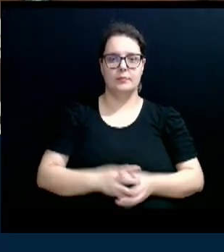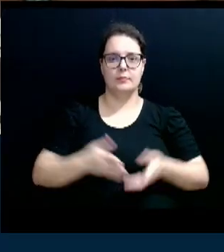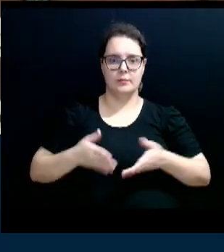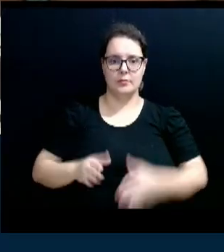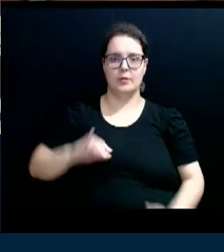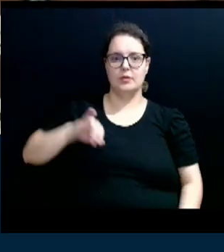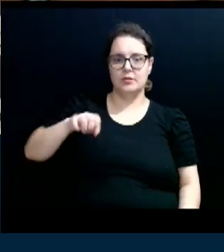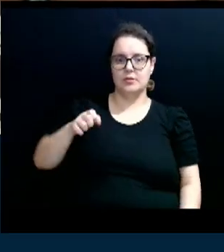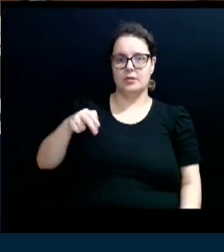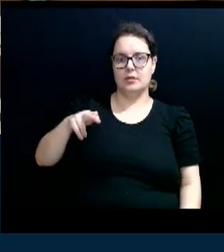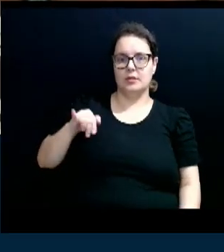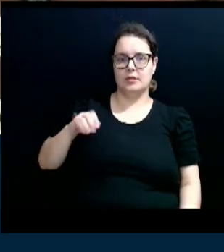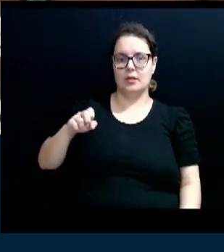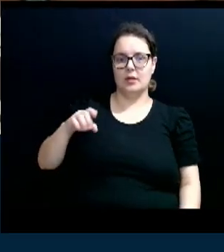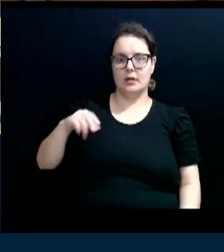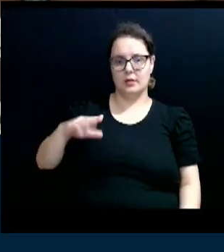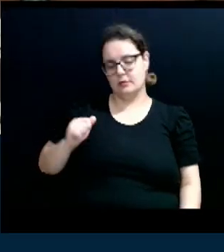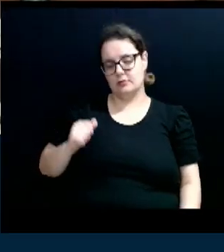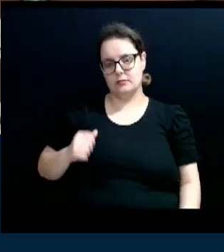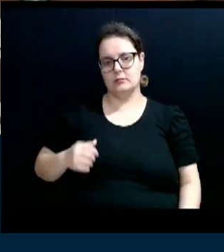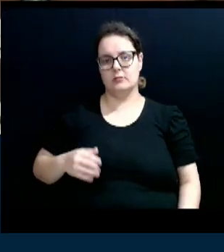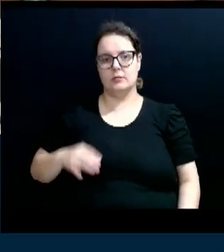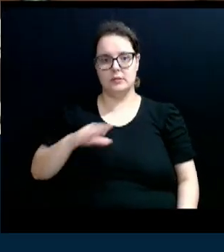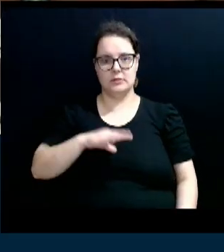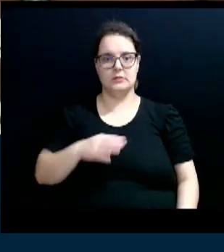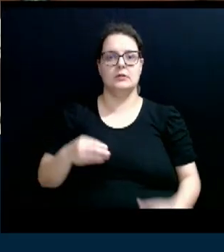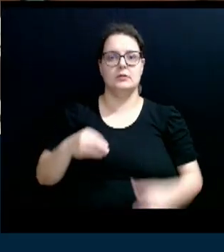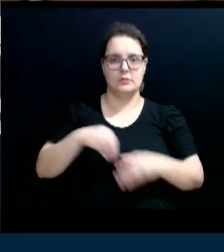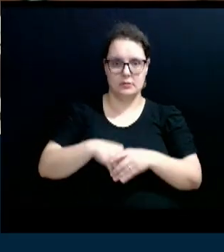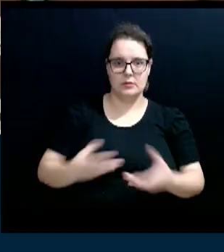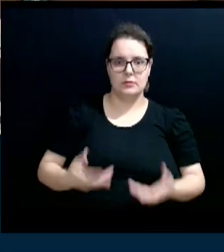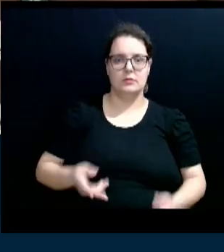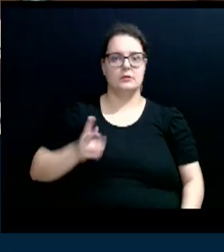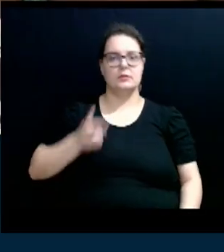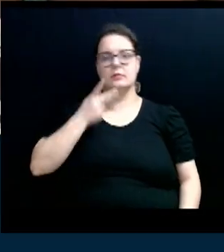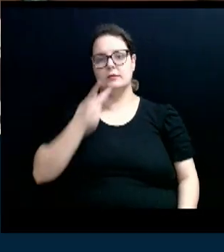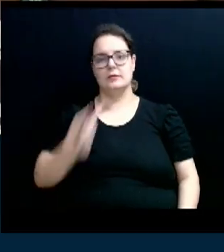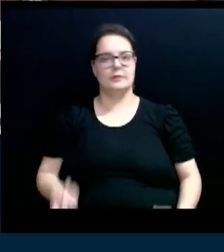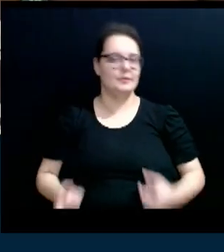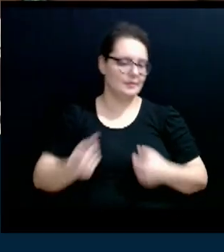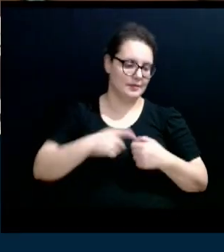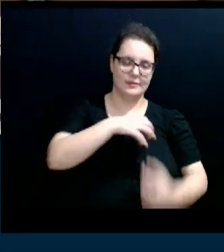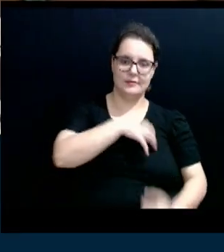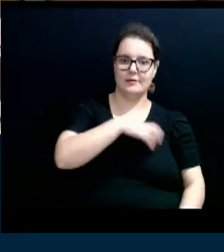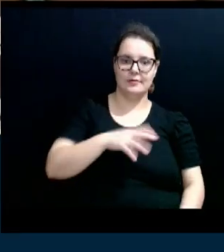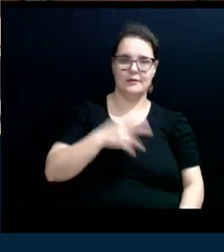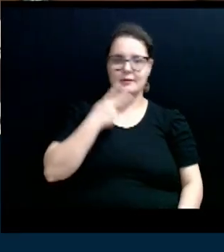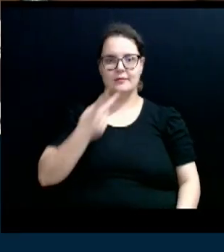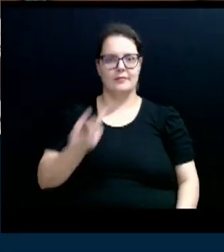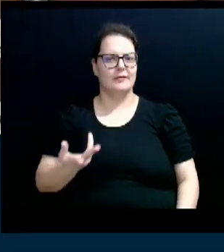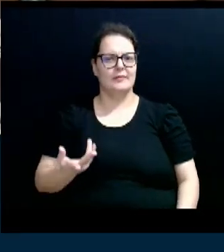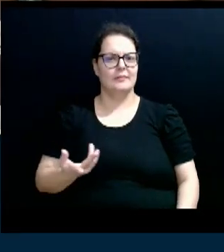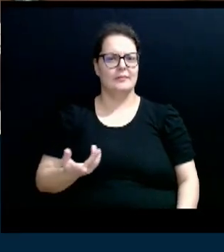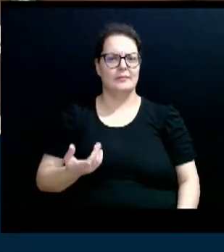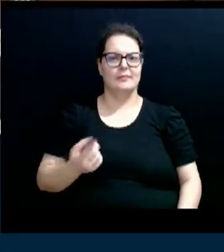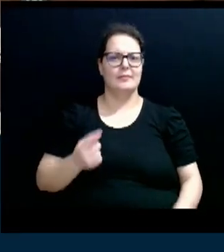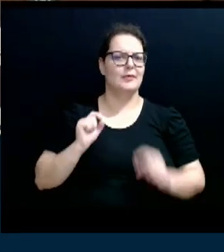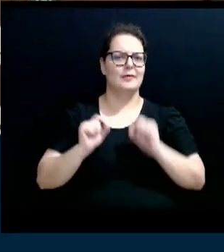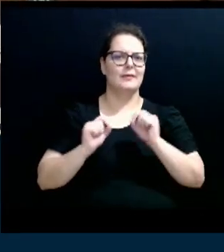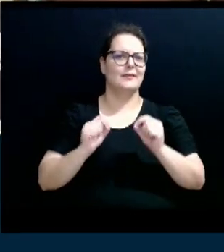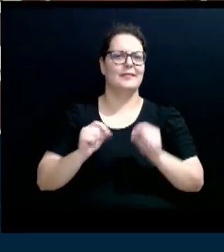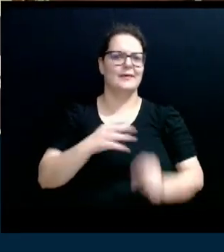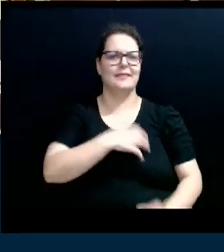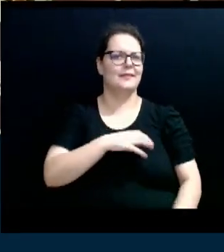interior, então pra mim, e ele sempre trazia muito, né? Eu quero voltar pra Bahia e tal, e eu falava, mas gente, o que isso tem? O que tem na Bahia, tem? Né?